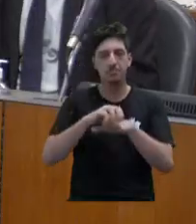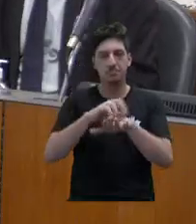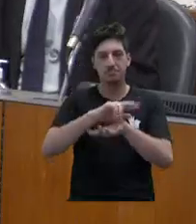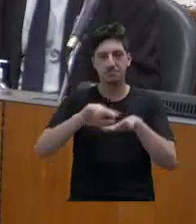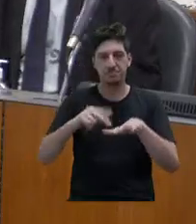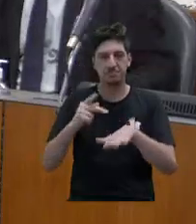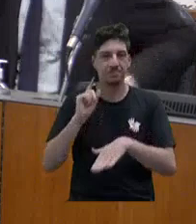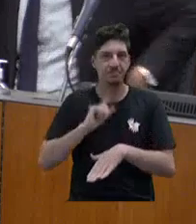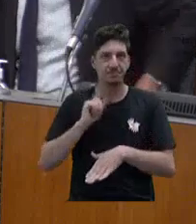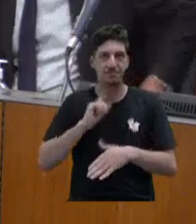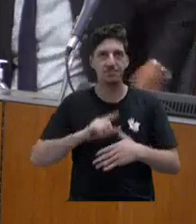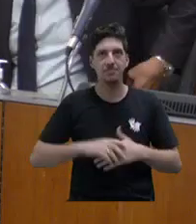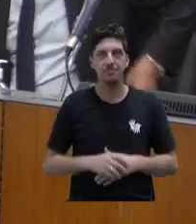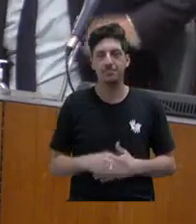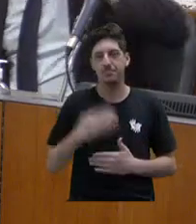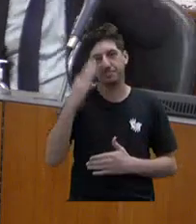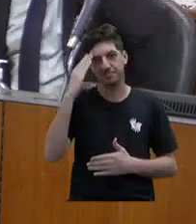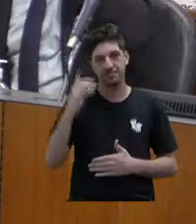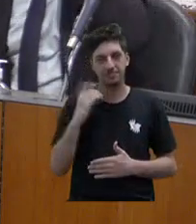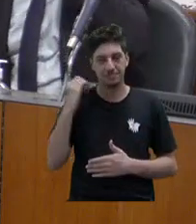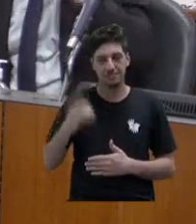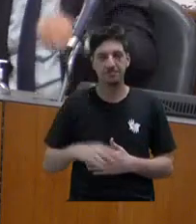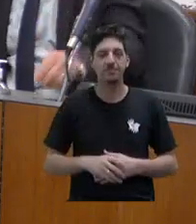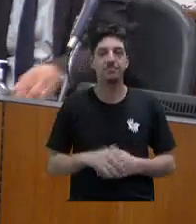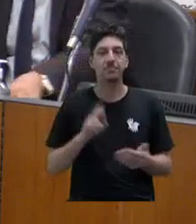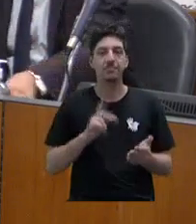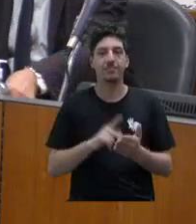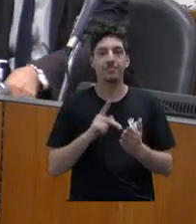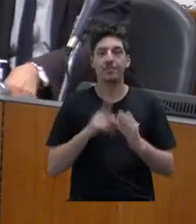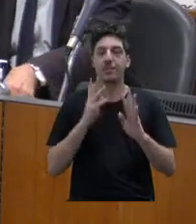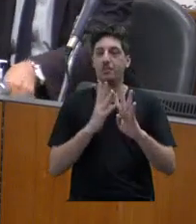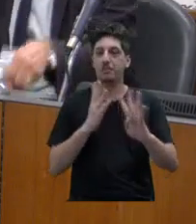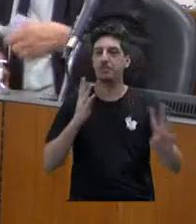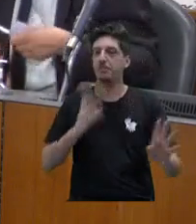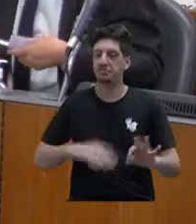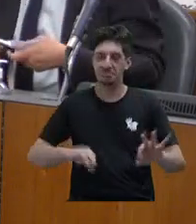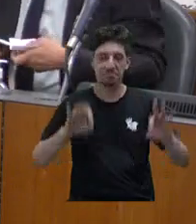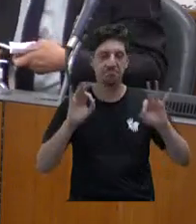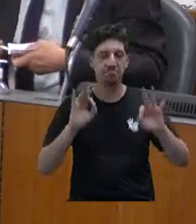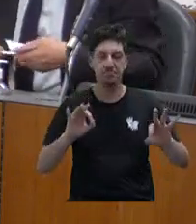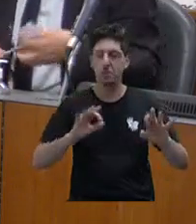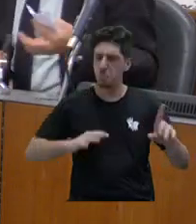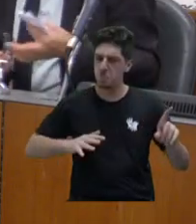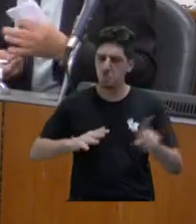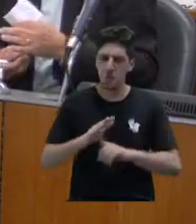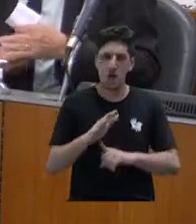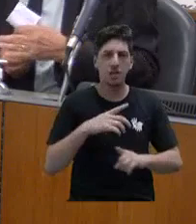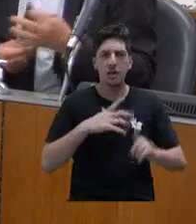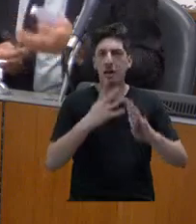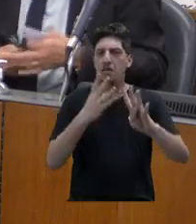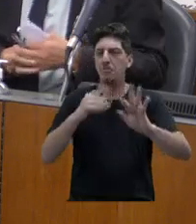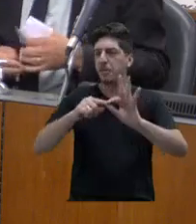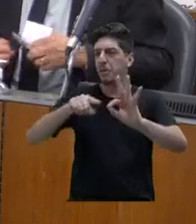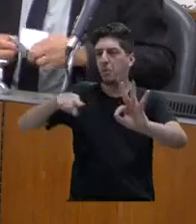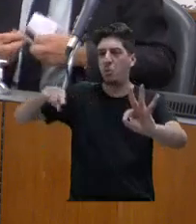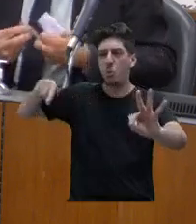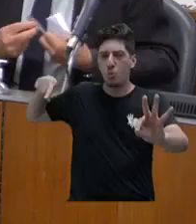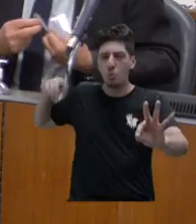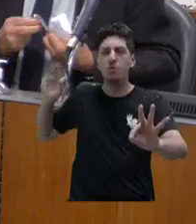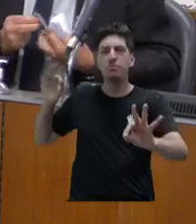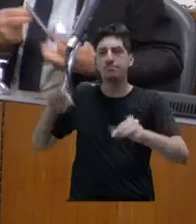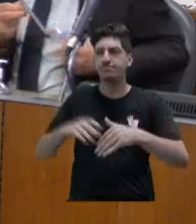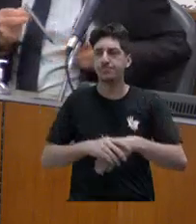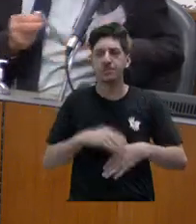Obrigado, deputado Arantes. Realmente a fila lá estava enorme para entrar, viu? Foi um sucesso danado. A fila estava dando volta no quarteirão, eu passei lá, não foi?